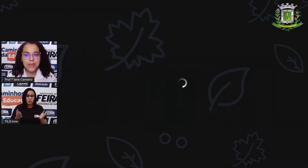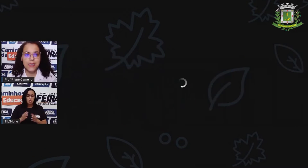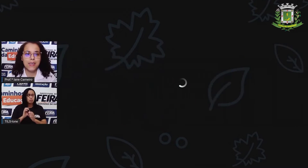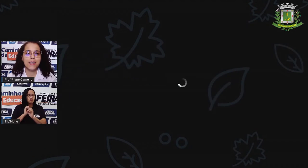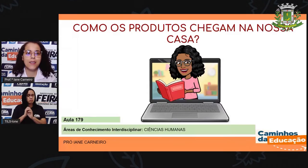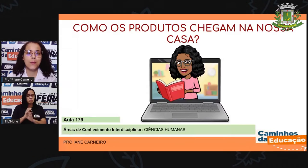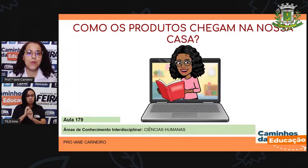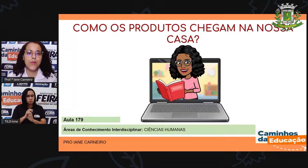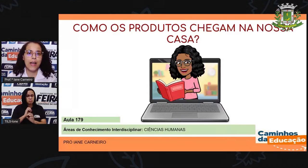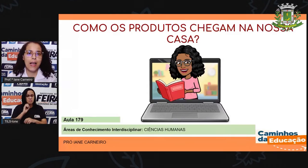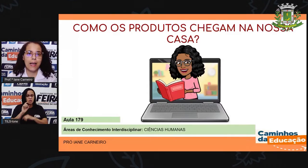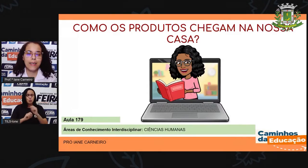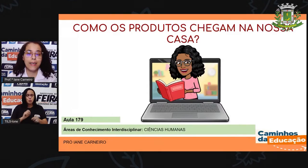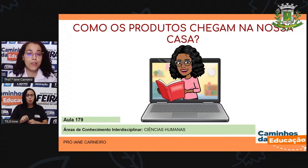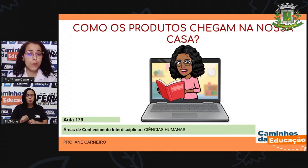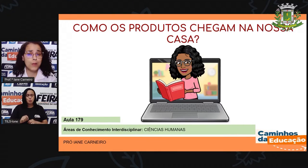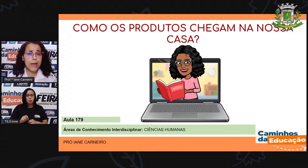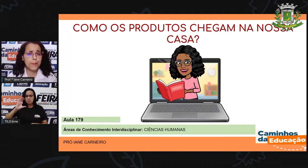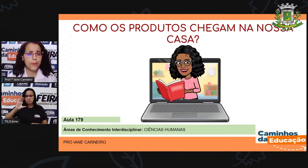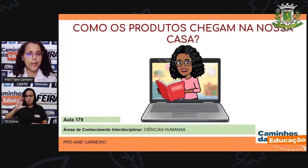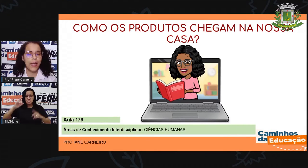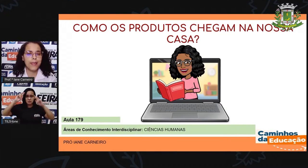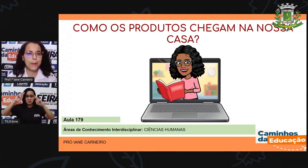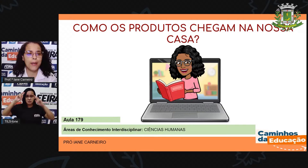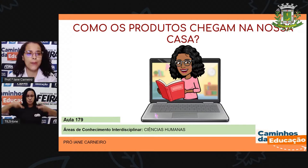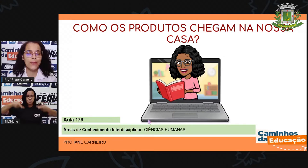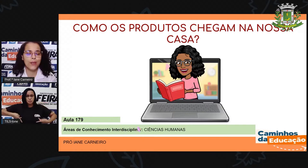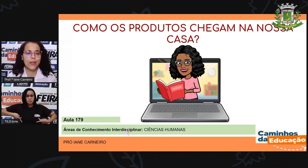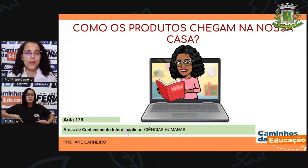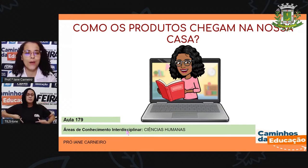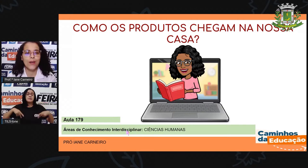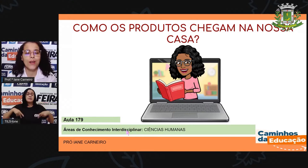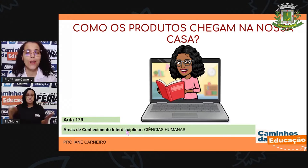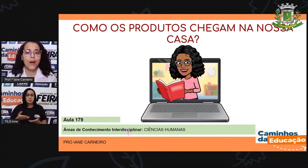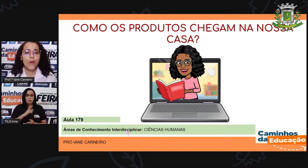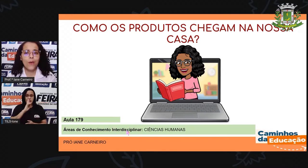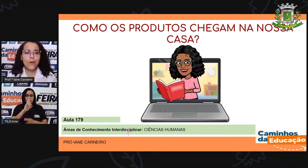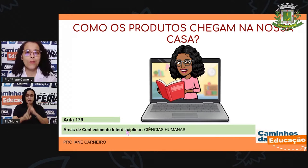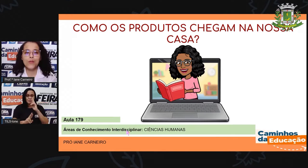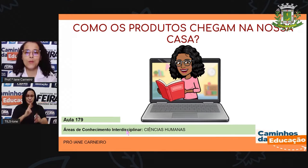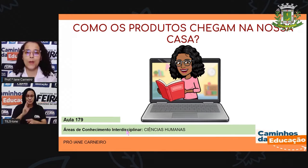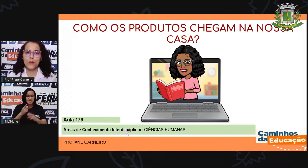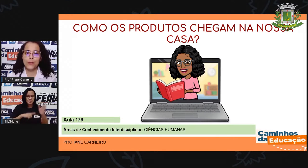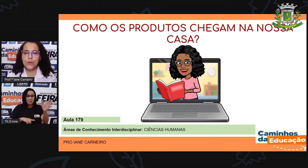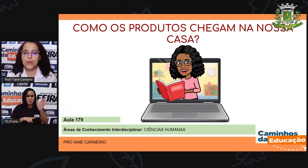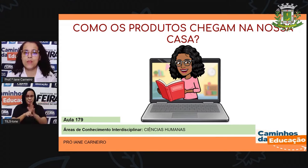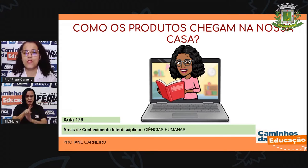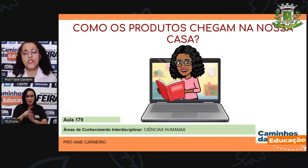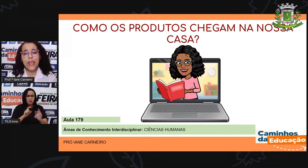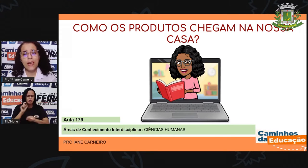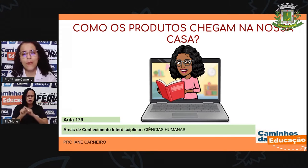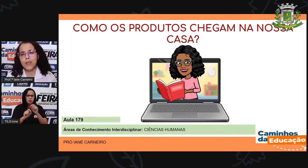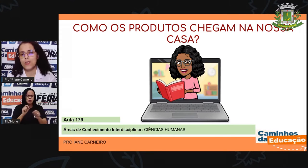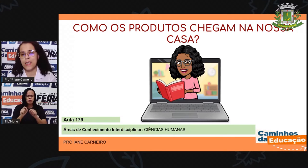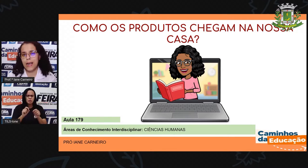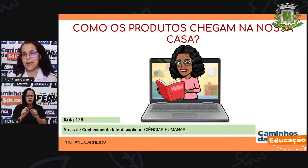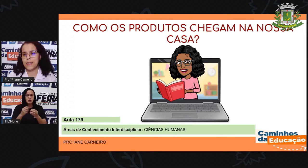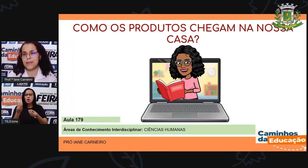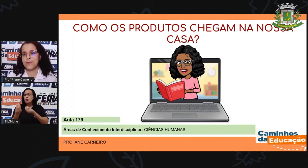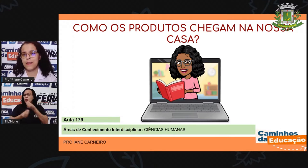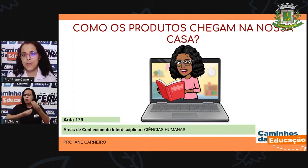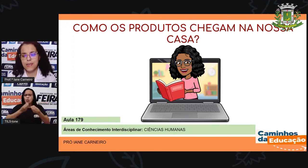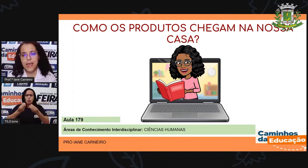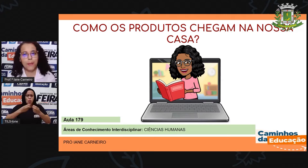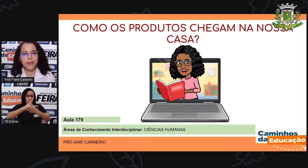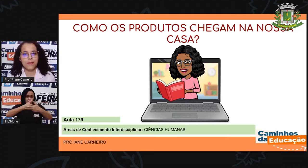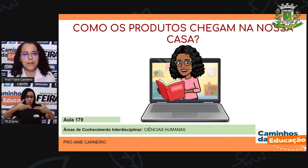humanas e nós vamos falar, né? Nós vamos responder a essa pergunta, olha só, como os produtos chegam à nossa casa?